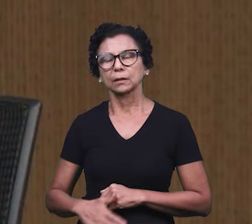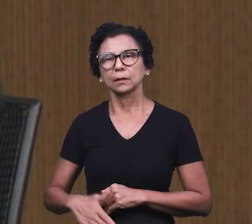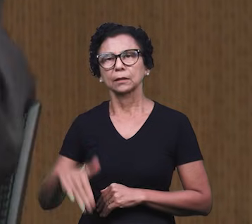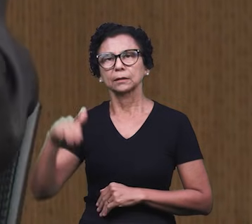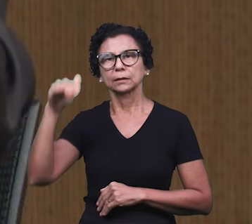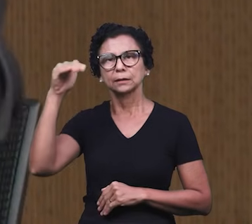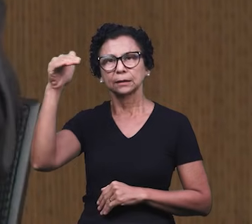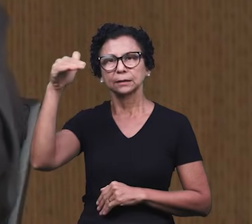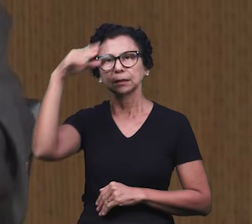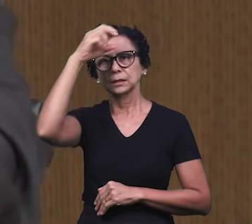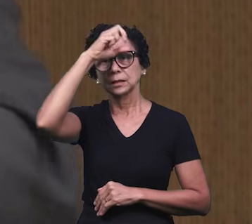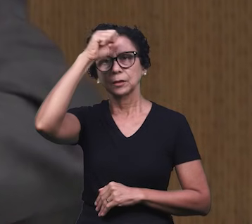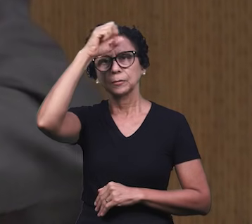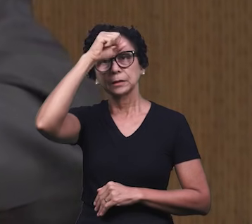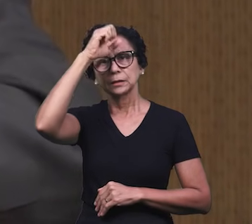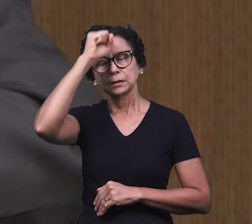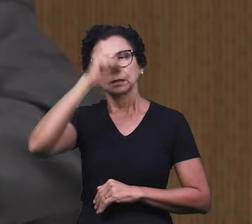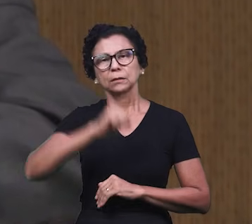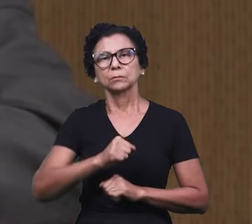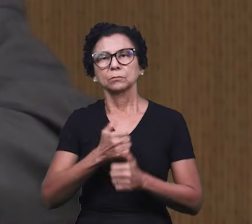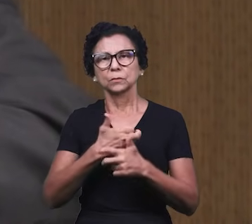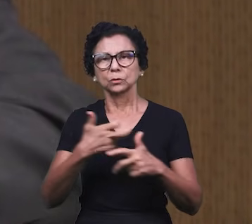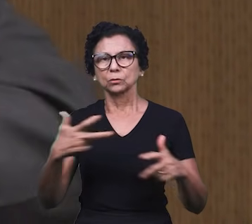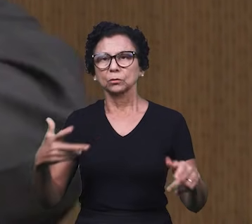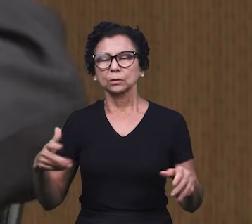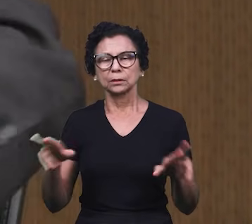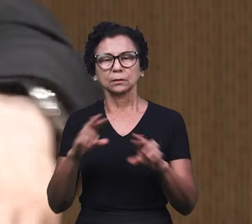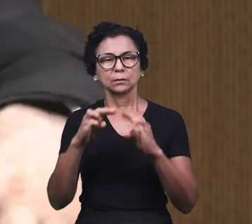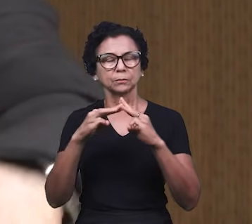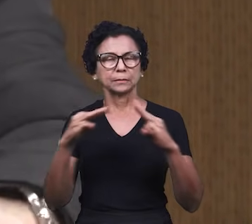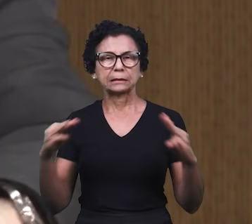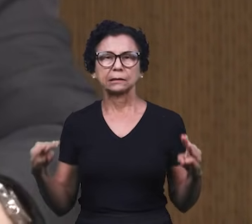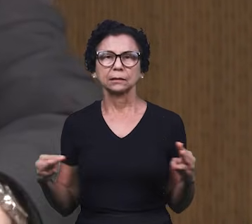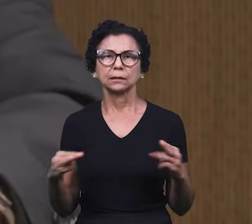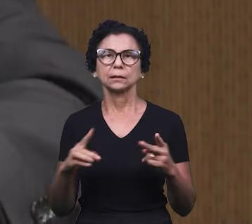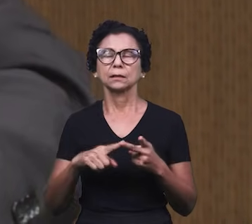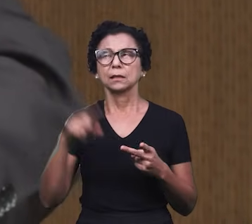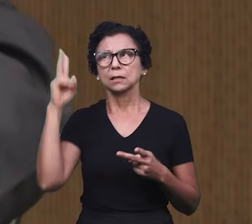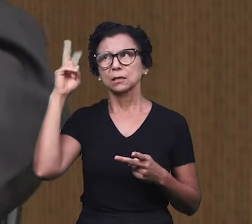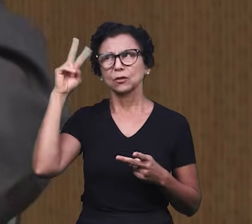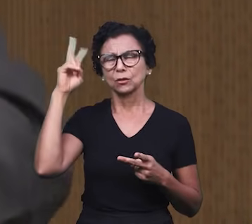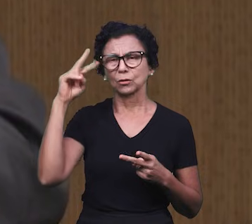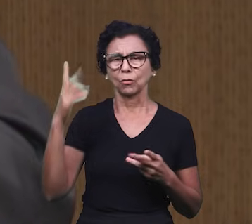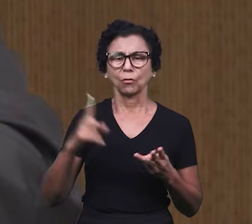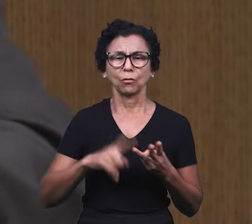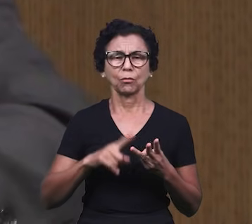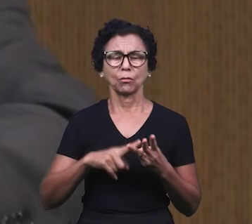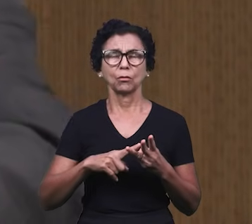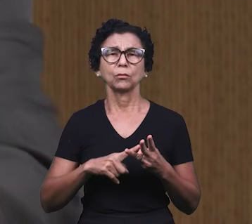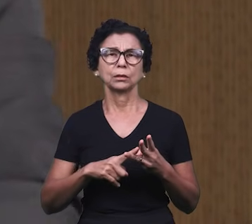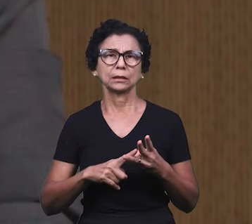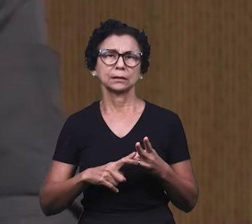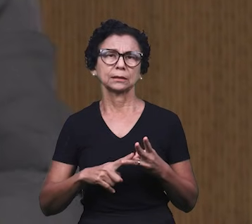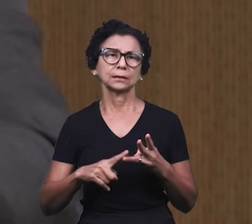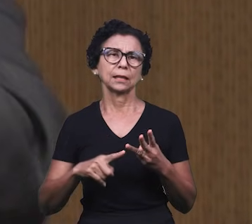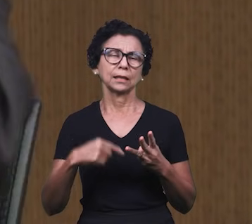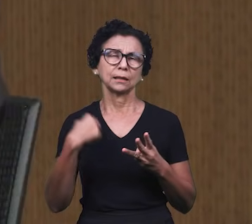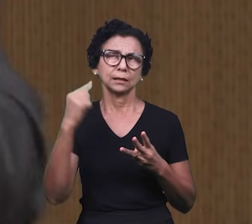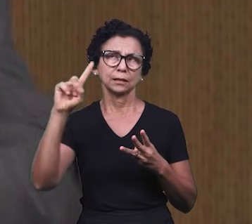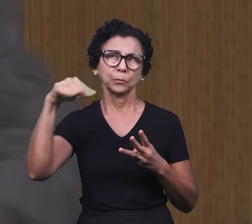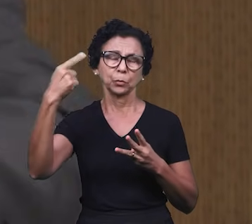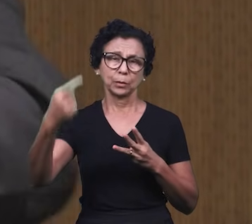os filhos ali, vão ter louvores, vão ter ali tarefas, vão ouvir história, vão responder tarefas daquela